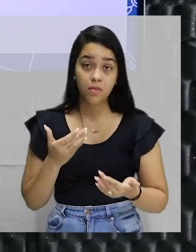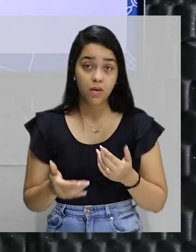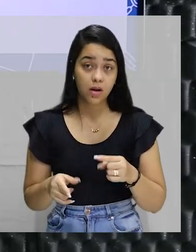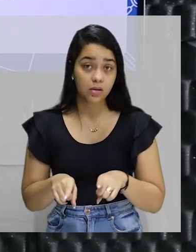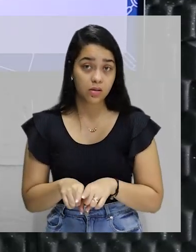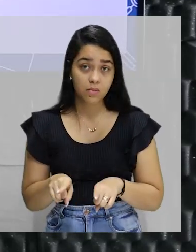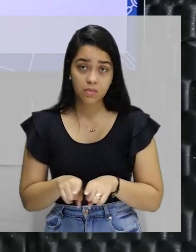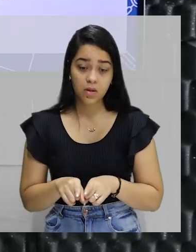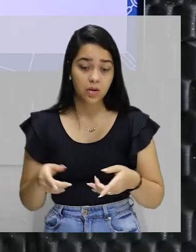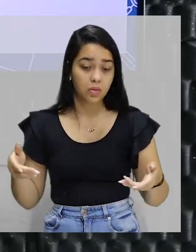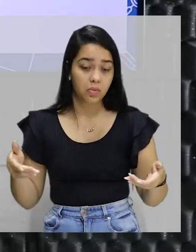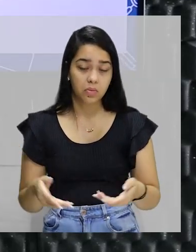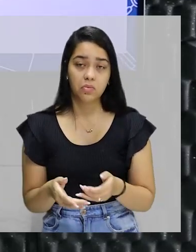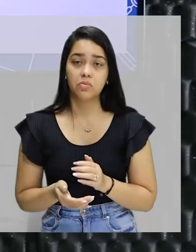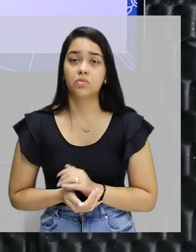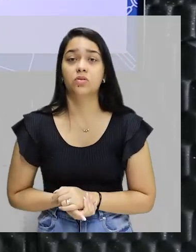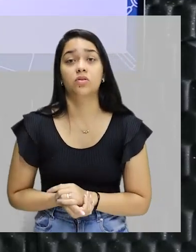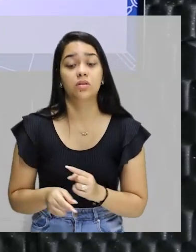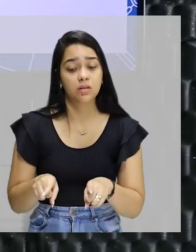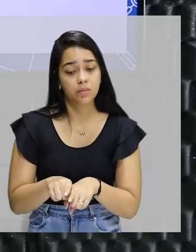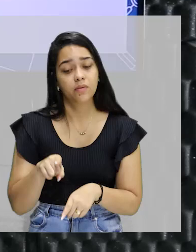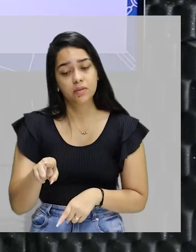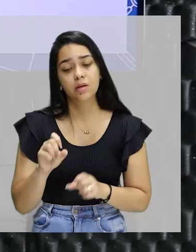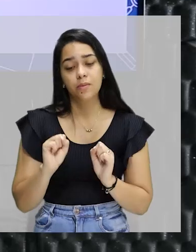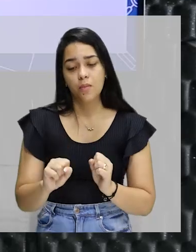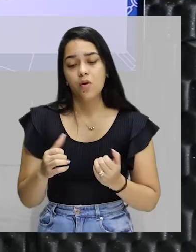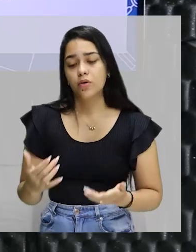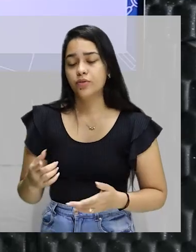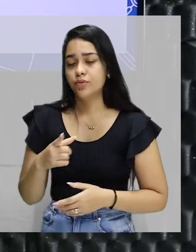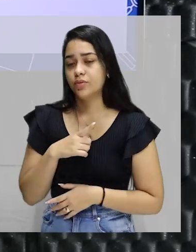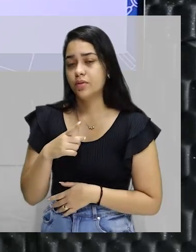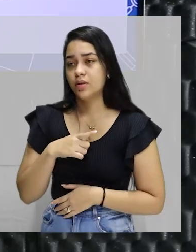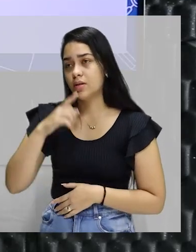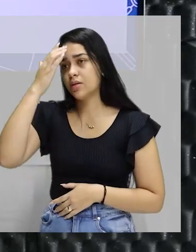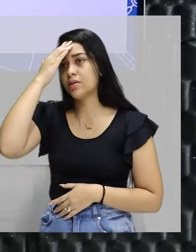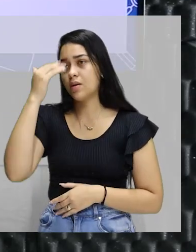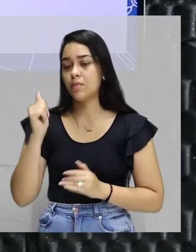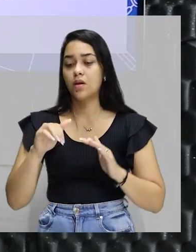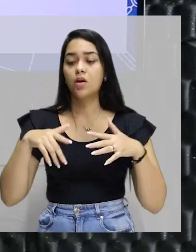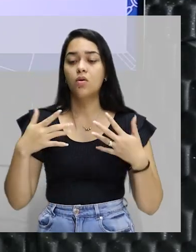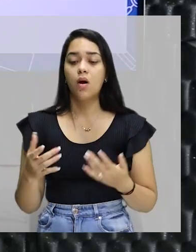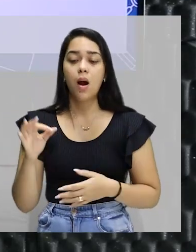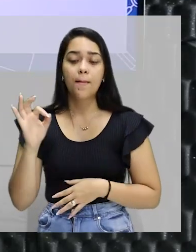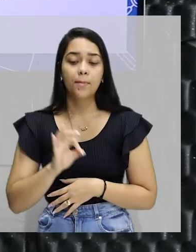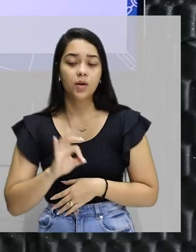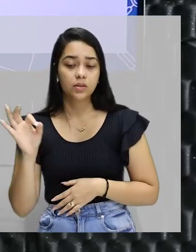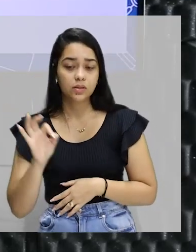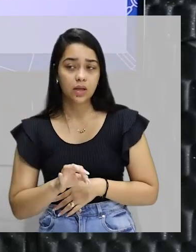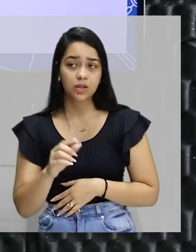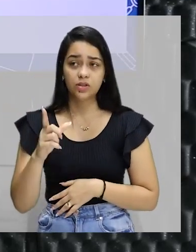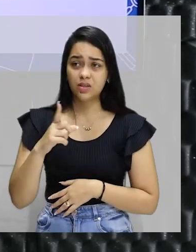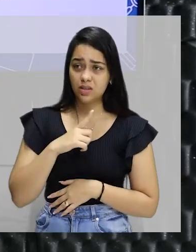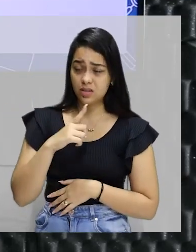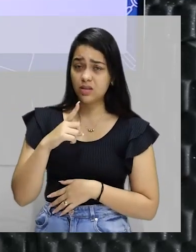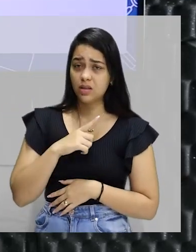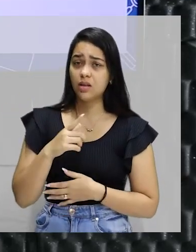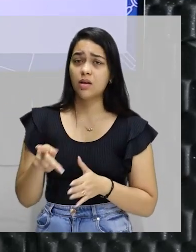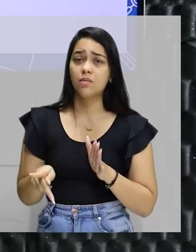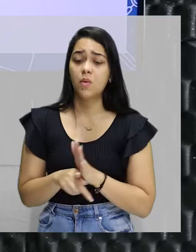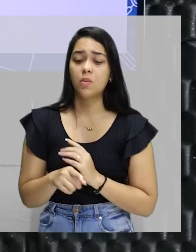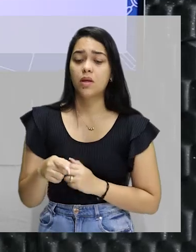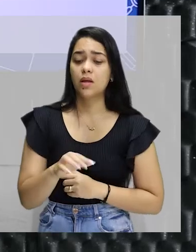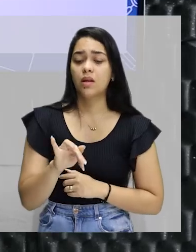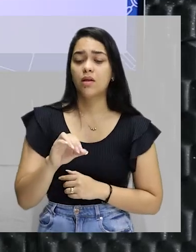o atual, né, e aí você vai saber qual é a porcentagem que ainda resta